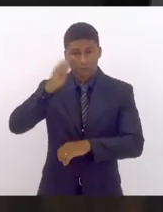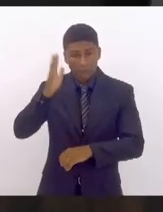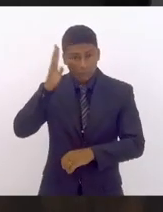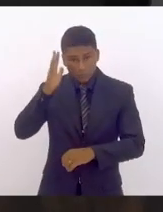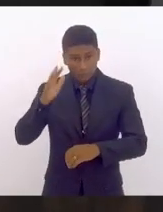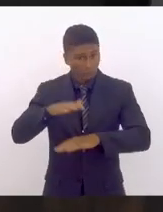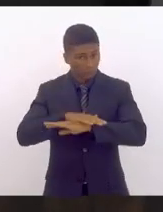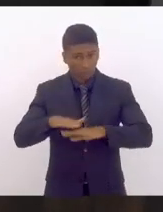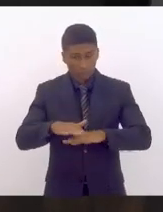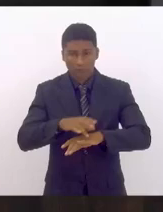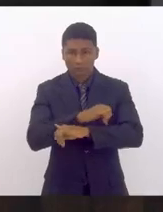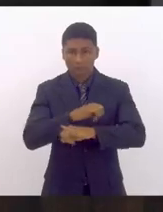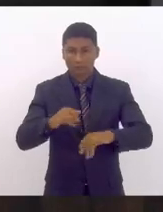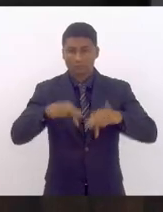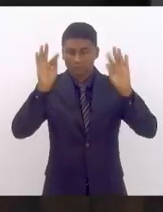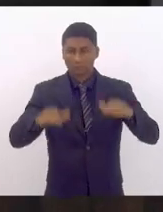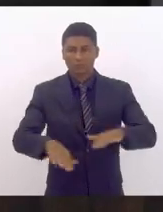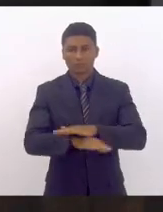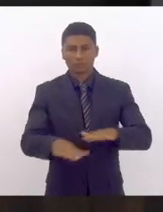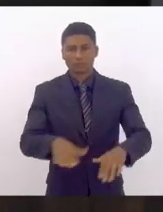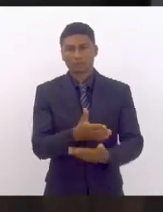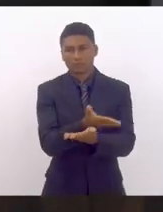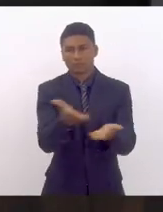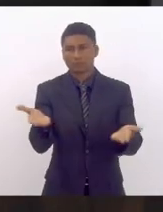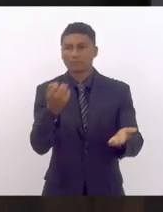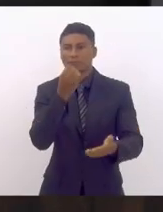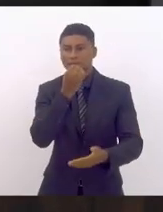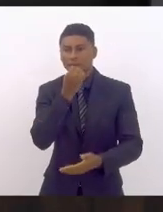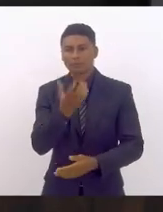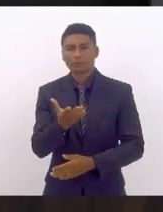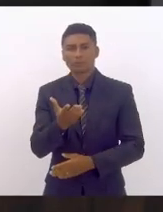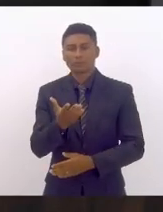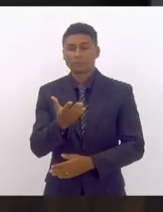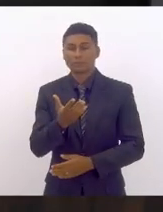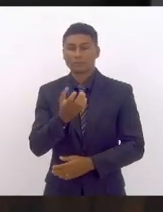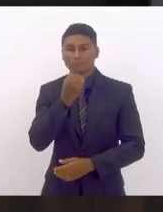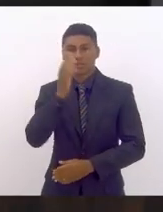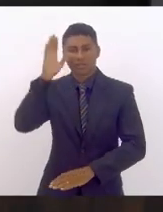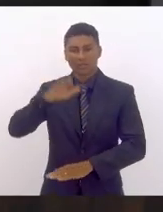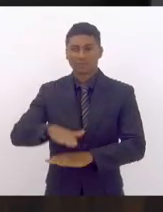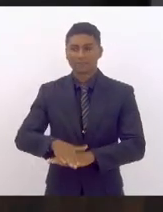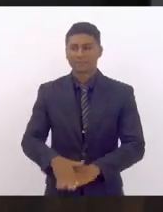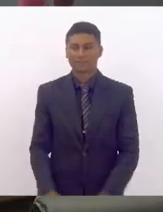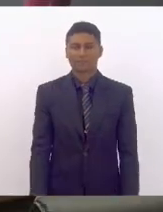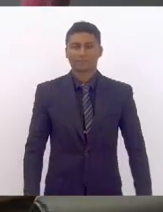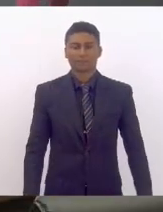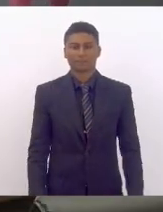presidência declara encerrada a presente sessão. Tenham todos um ótimo final de tarde.